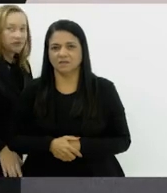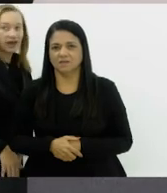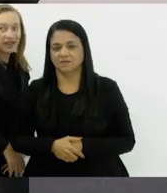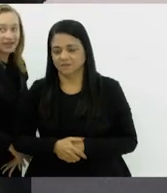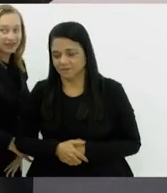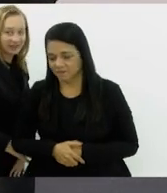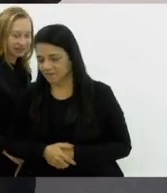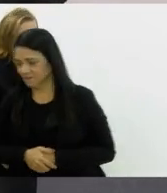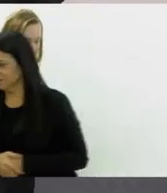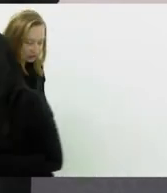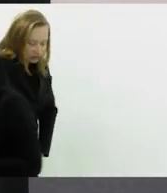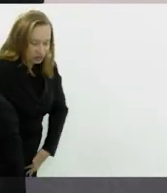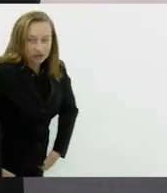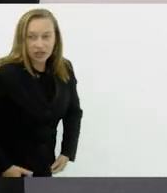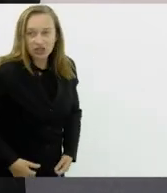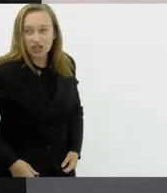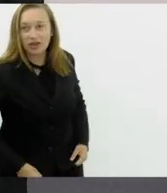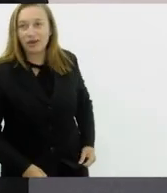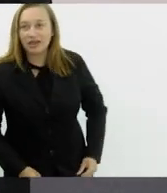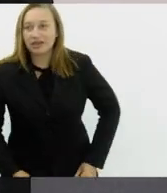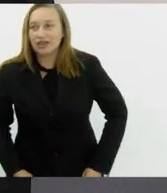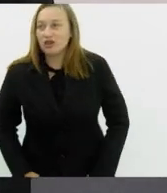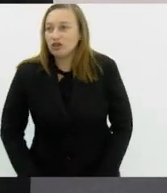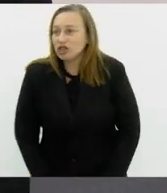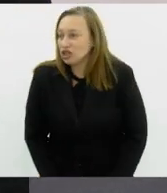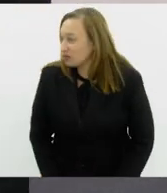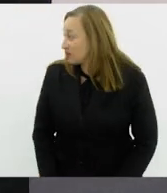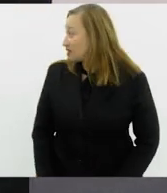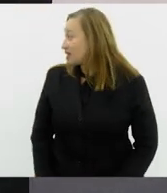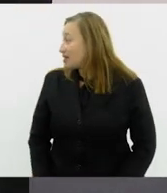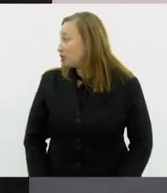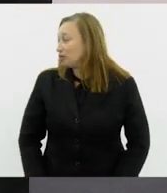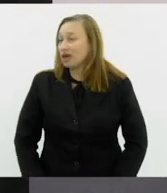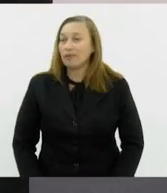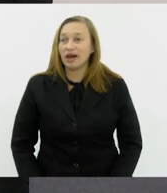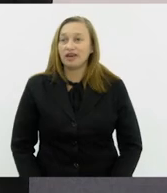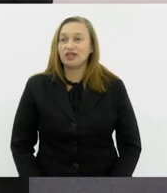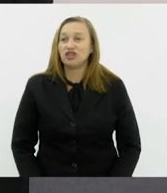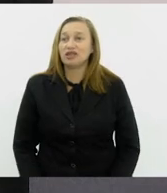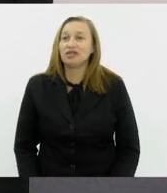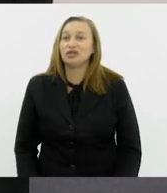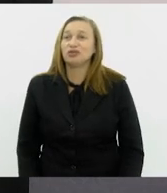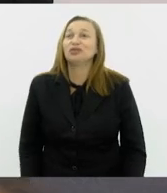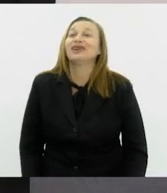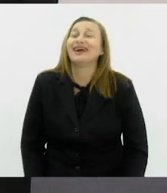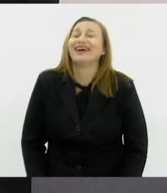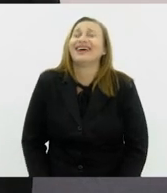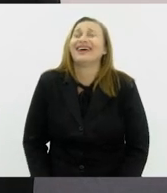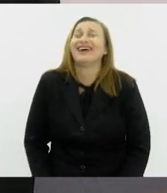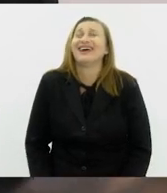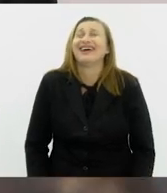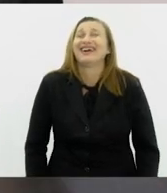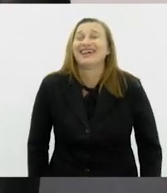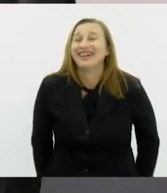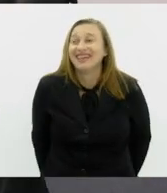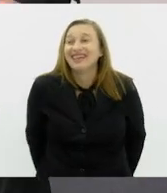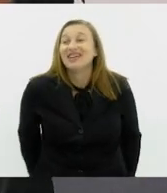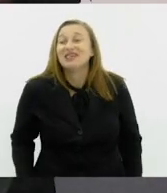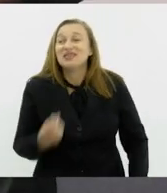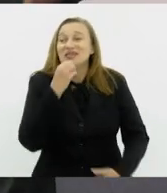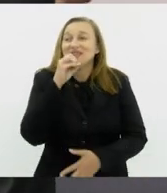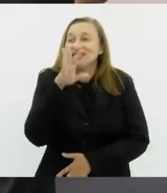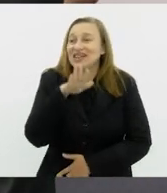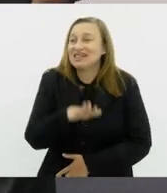final. Pois não, senhor Davi, só pode falar seu nome completo e a instituição que o senhor presente, a empresa? Pois não. Uma boa tarde a